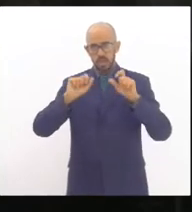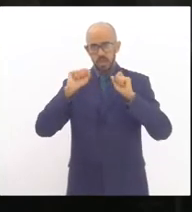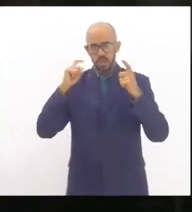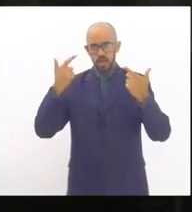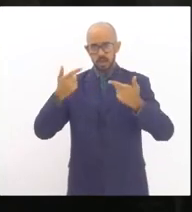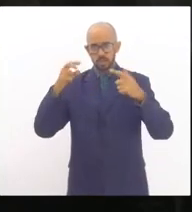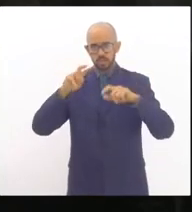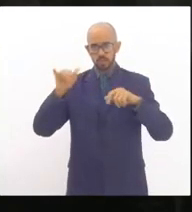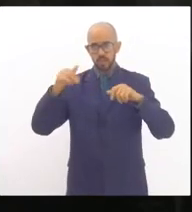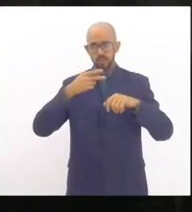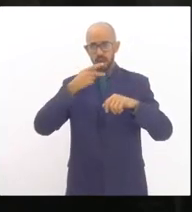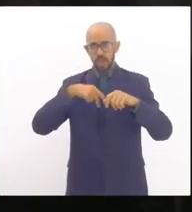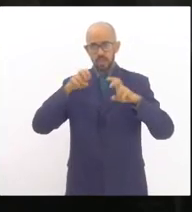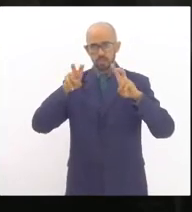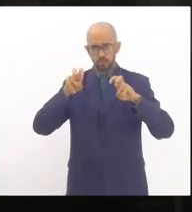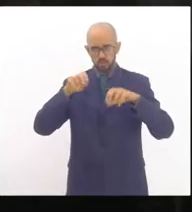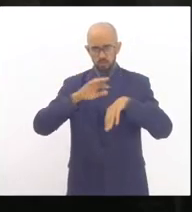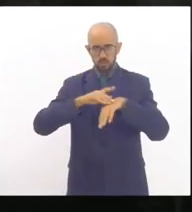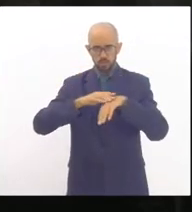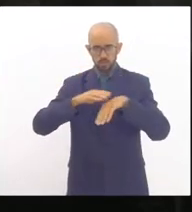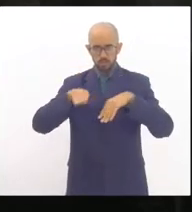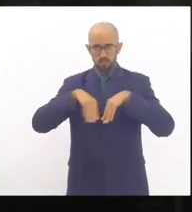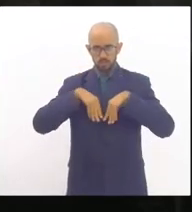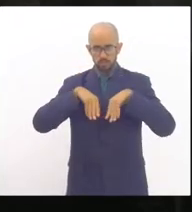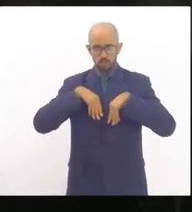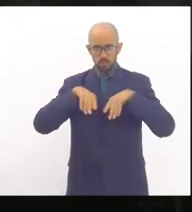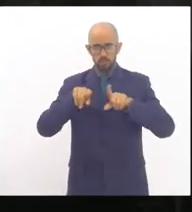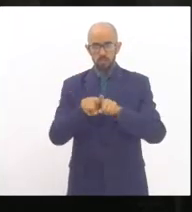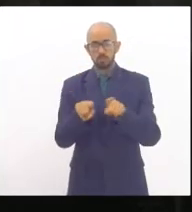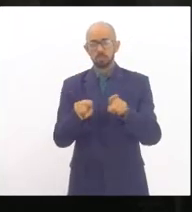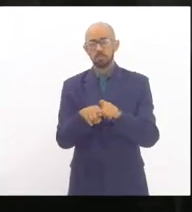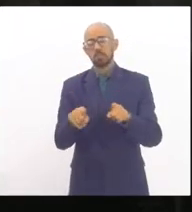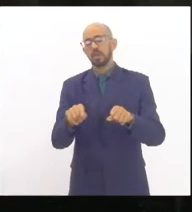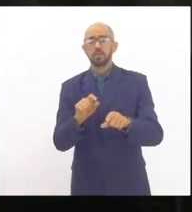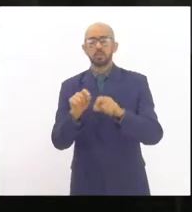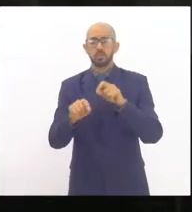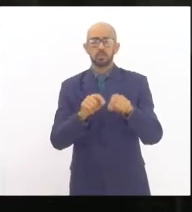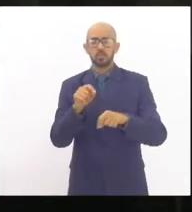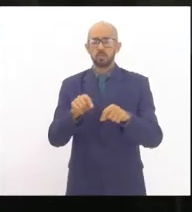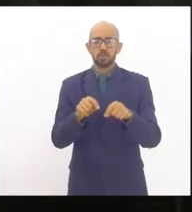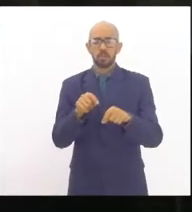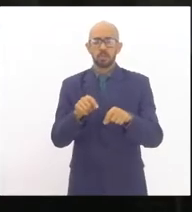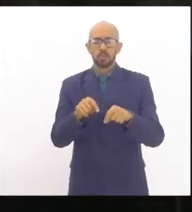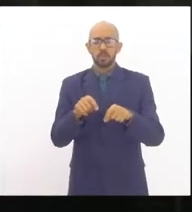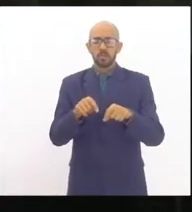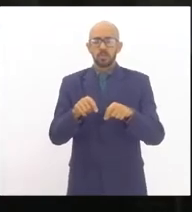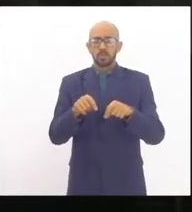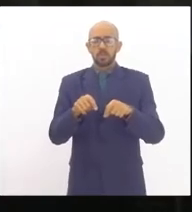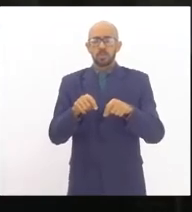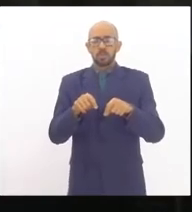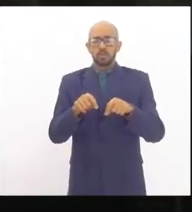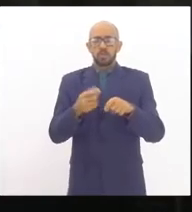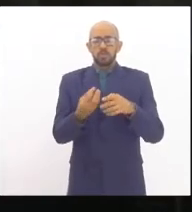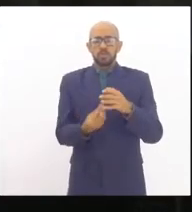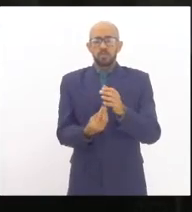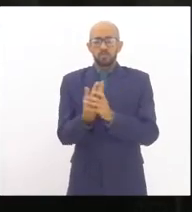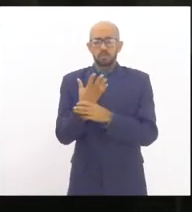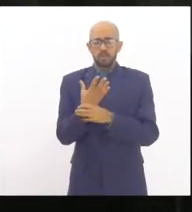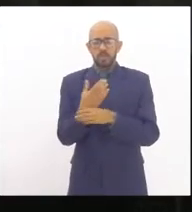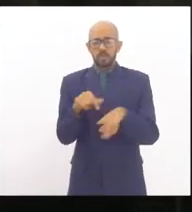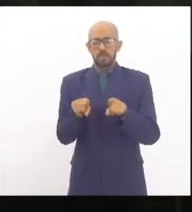tratar da questão da tuberculose e da mesma forma que estaremos já criando ainda no mês de agosto